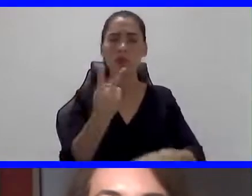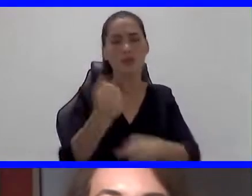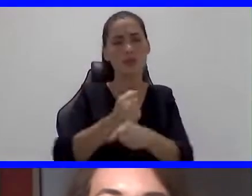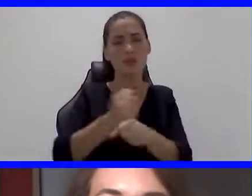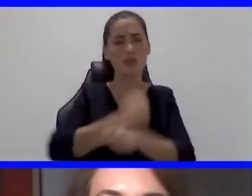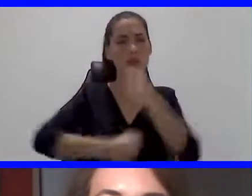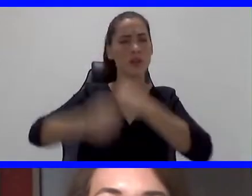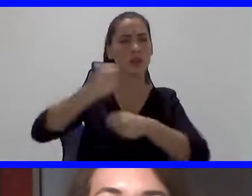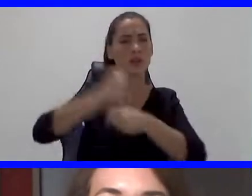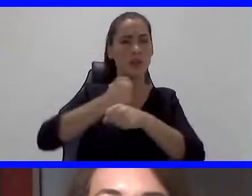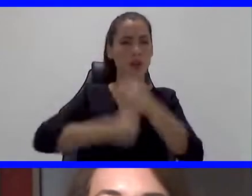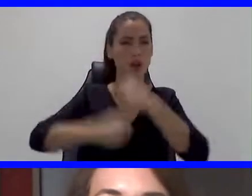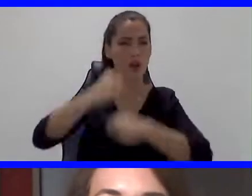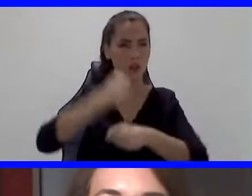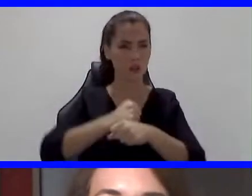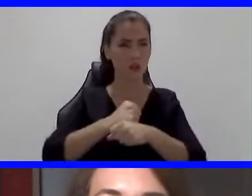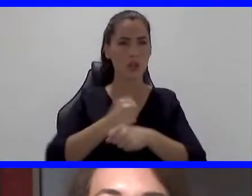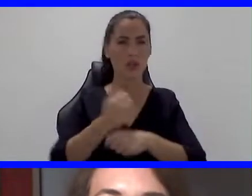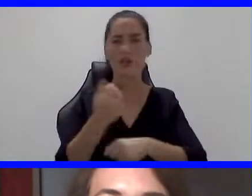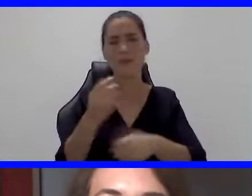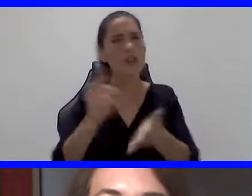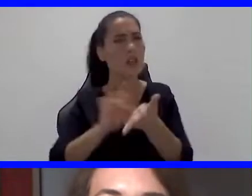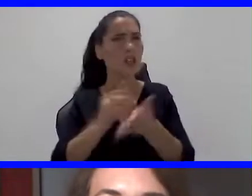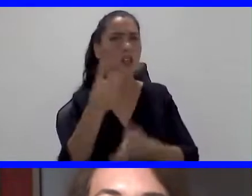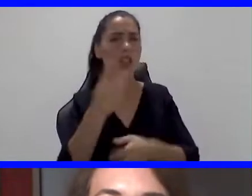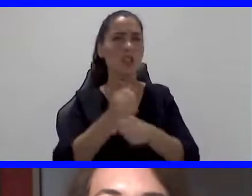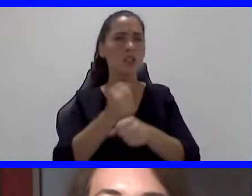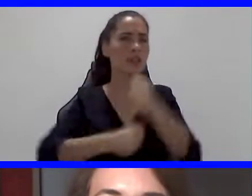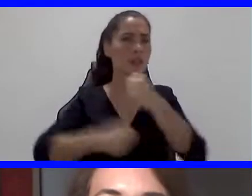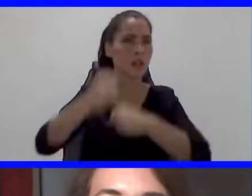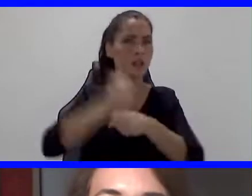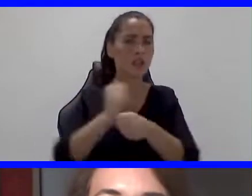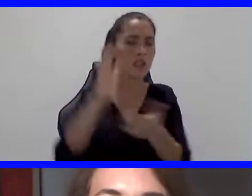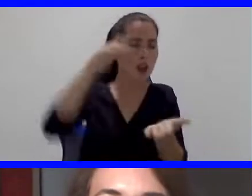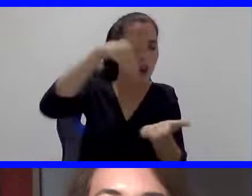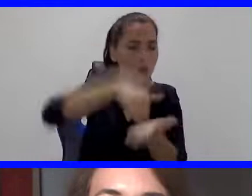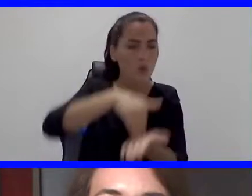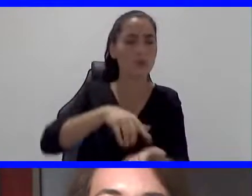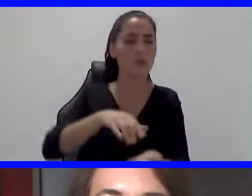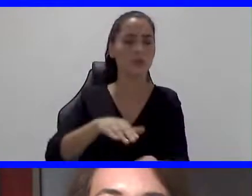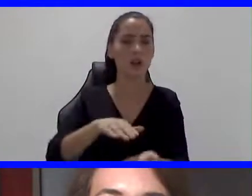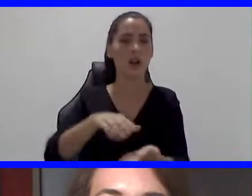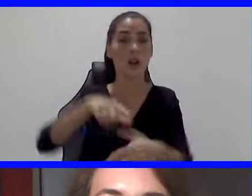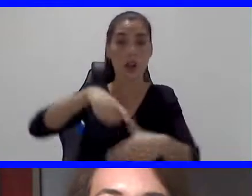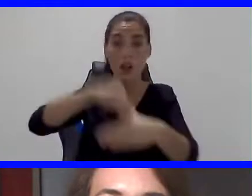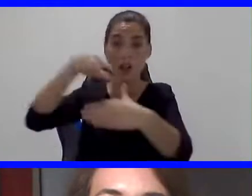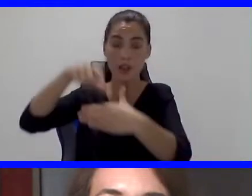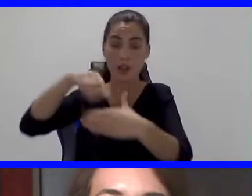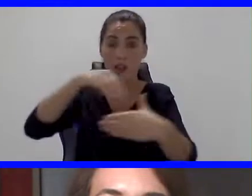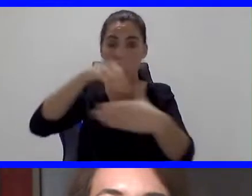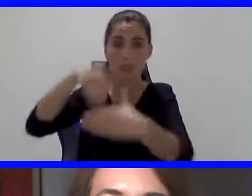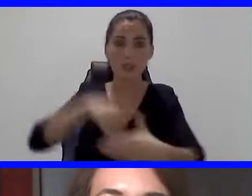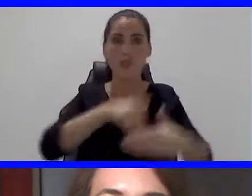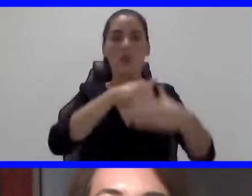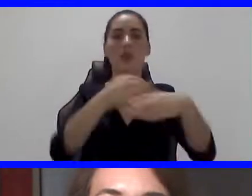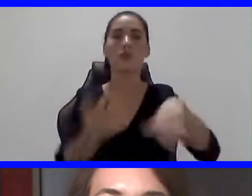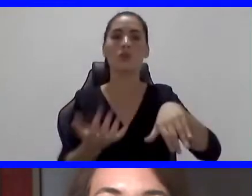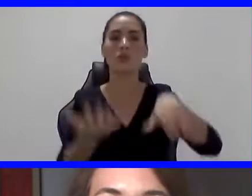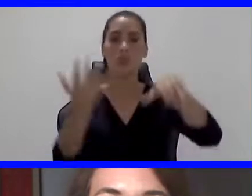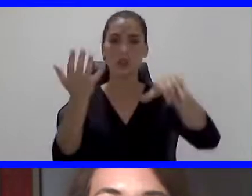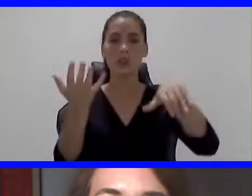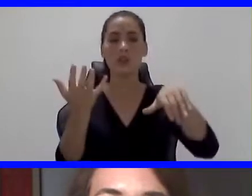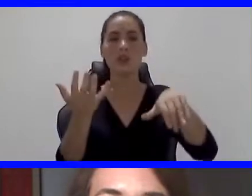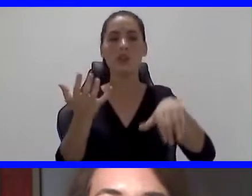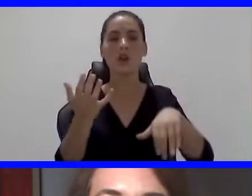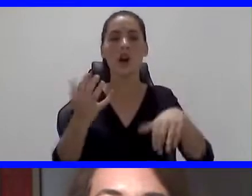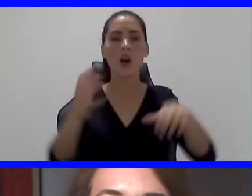há 3 anos atrás, na última eleição para o Congresso Nacional, em que o Tribunal Superior Eleitoral decidiu que